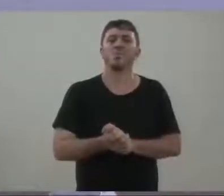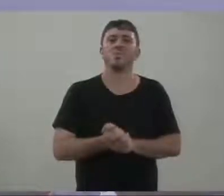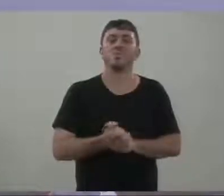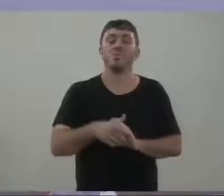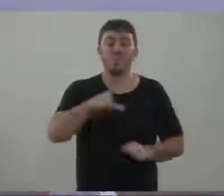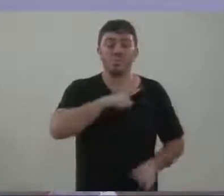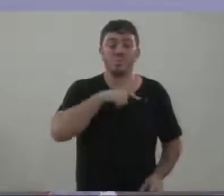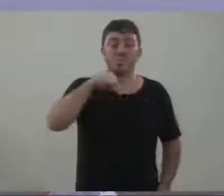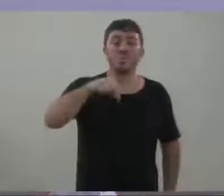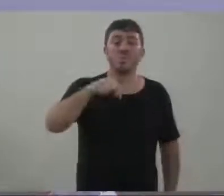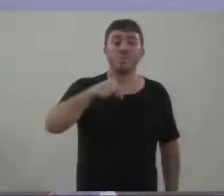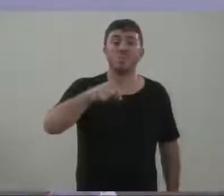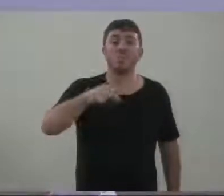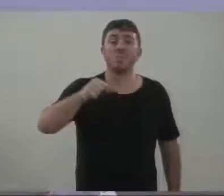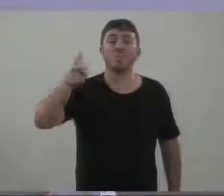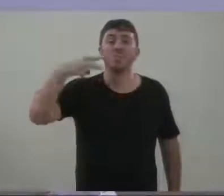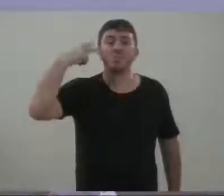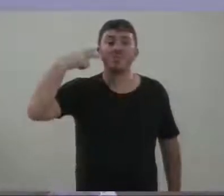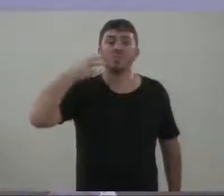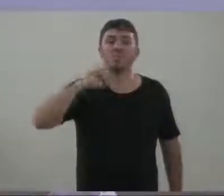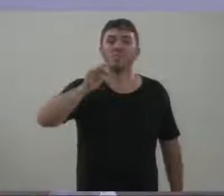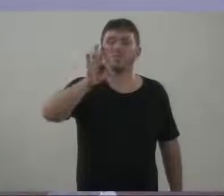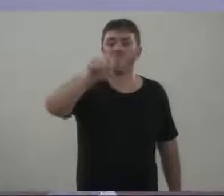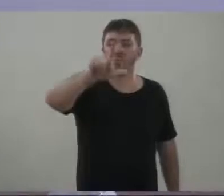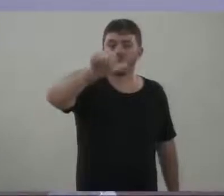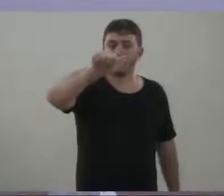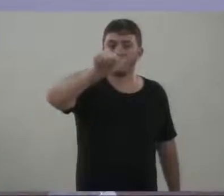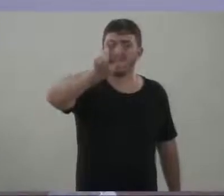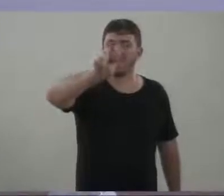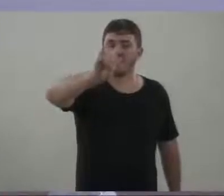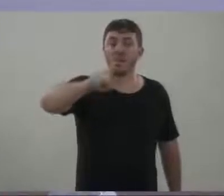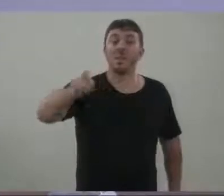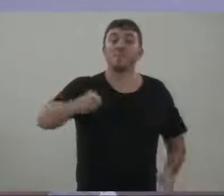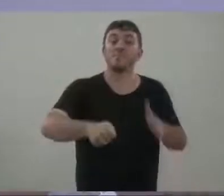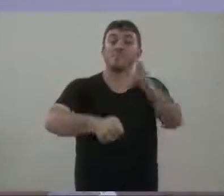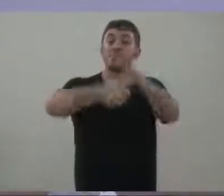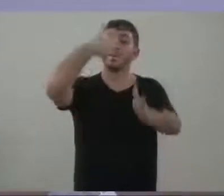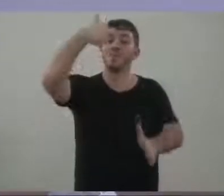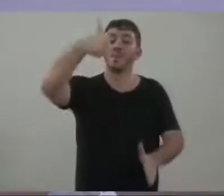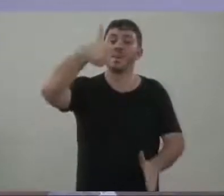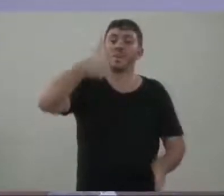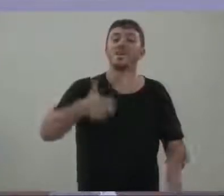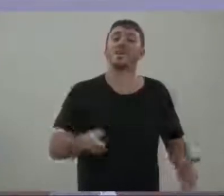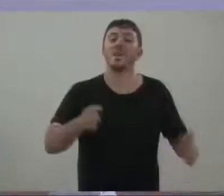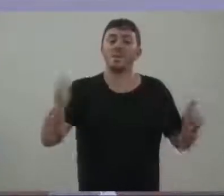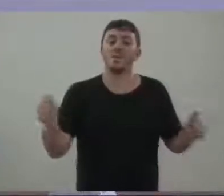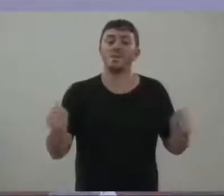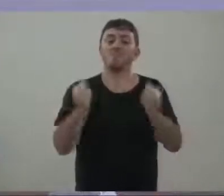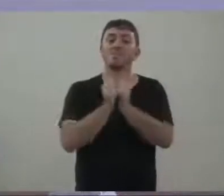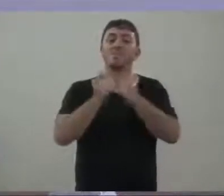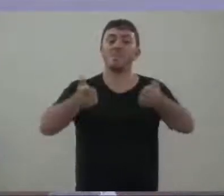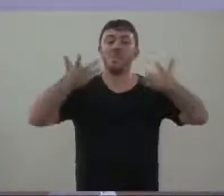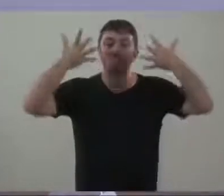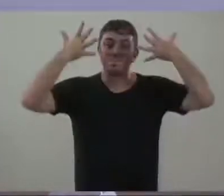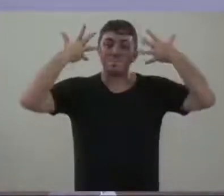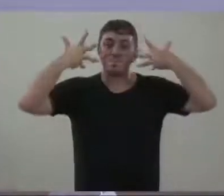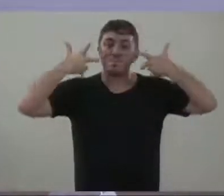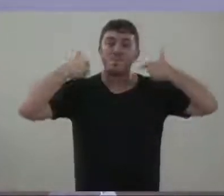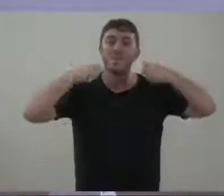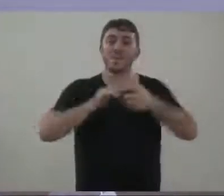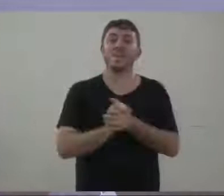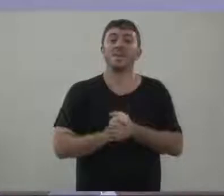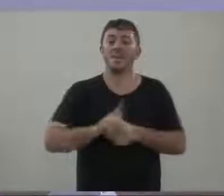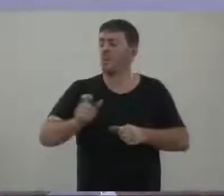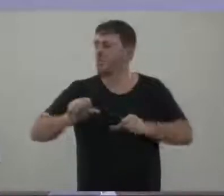outra vereadora, pelo seu primeiro mandato, junto ao bem-estar animal, está revolucionando a cidade